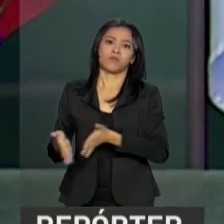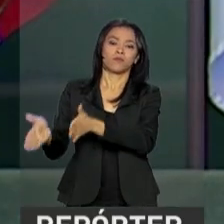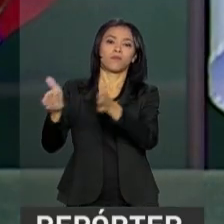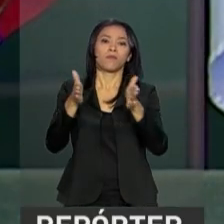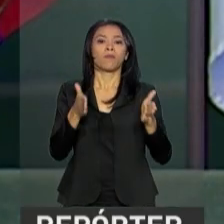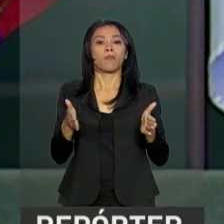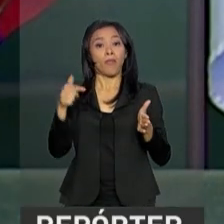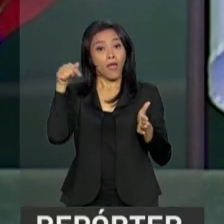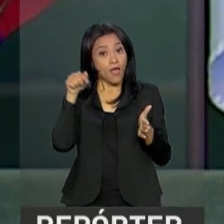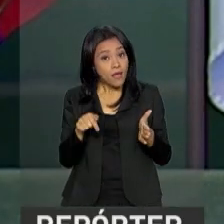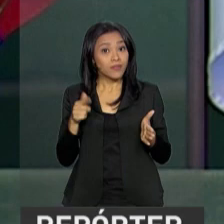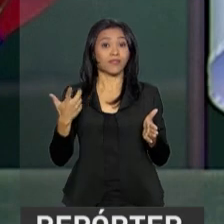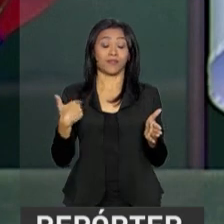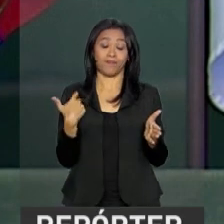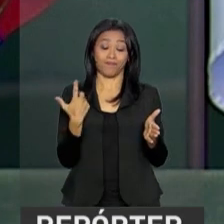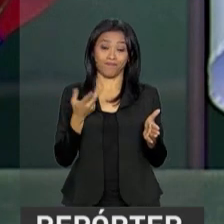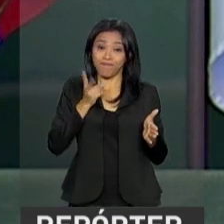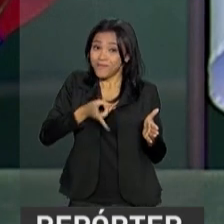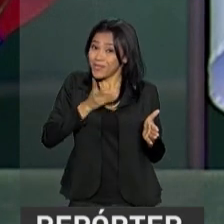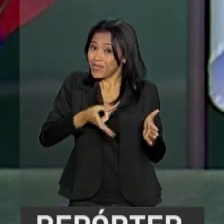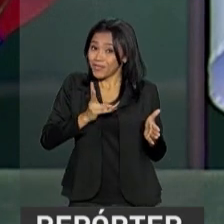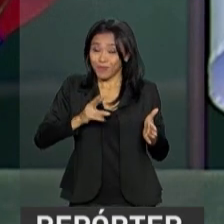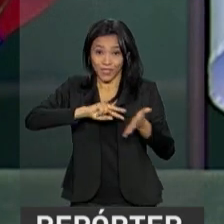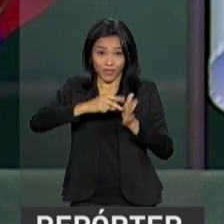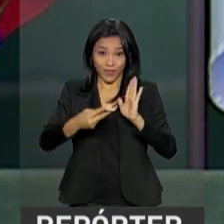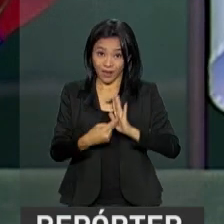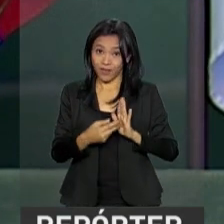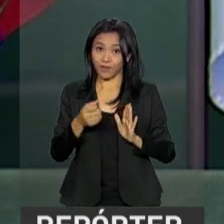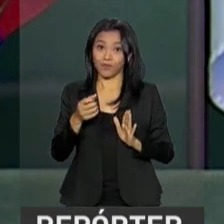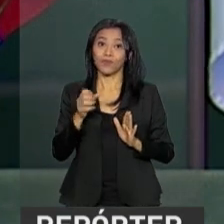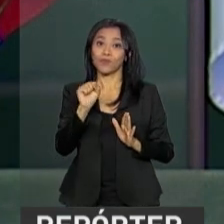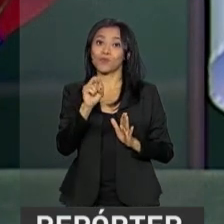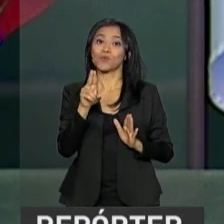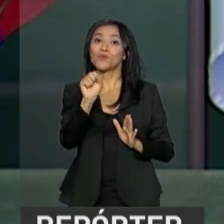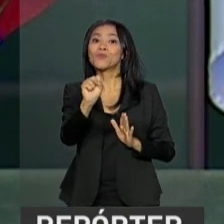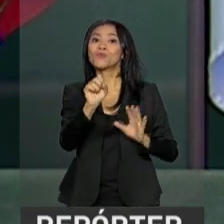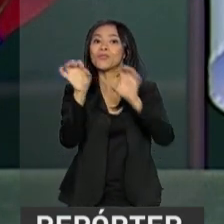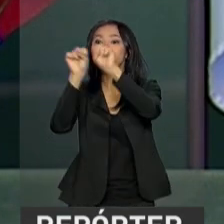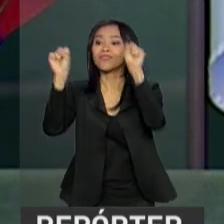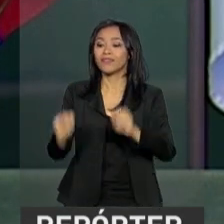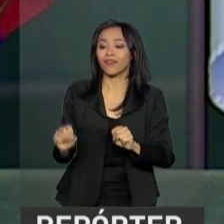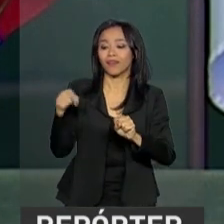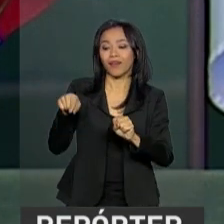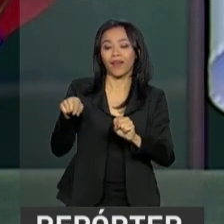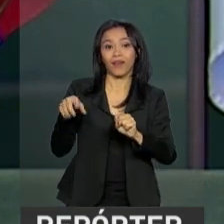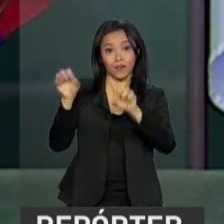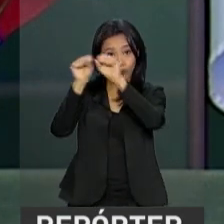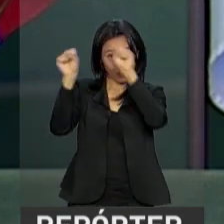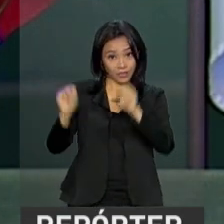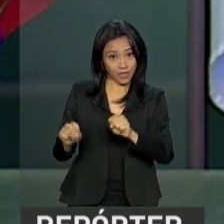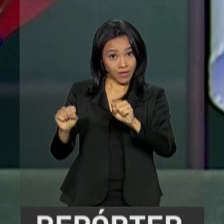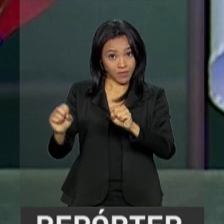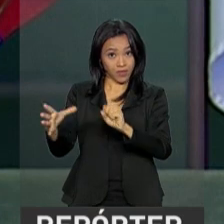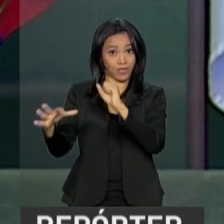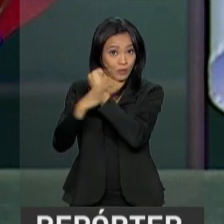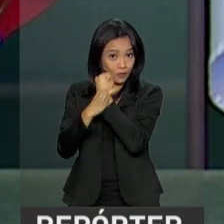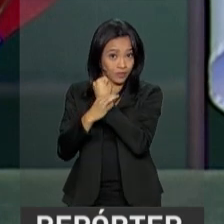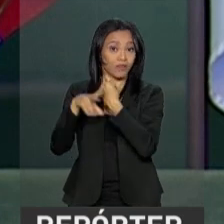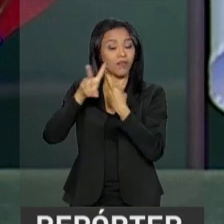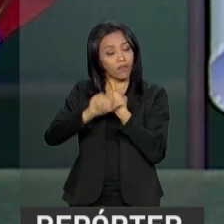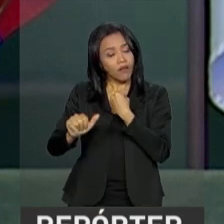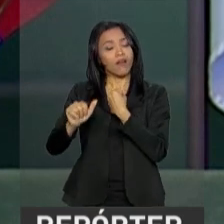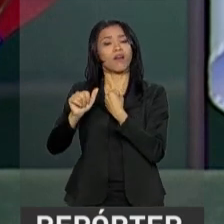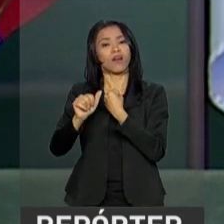que vai ganhar a mesma significação do sus eu creio que em pouquíssimo tempo os usp será incorporado definitivamente